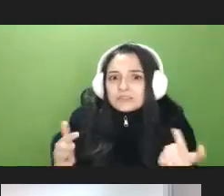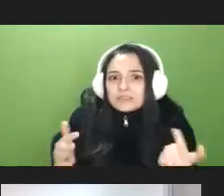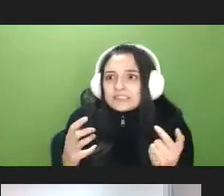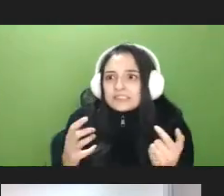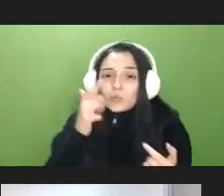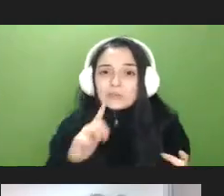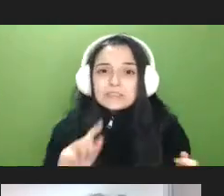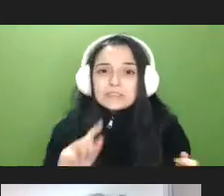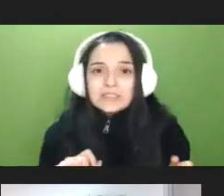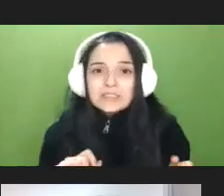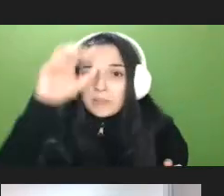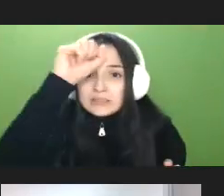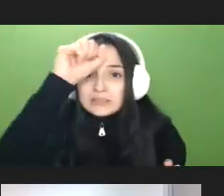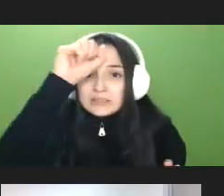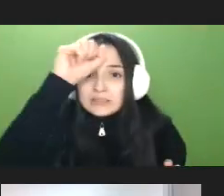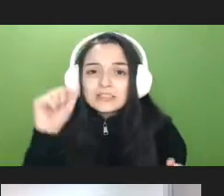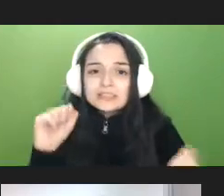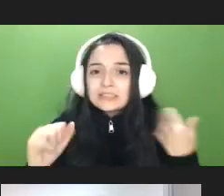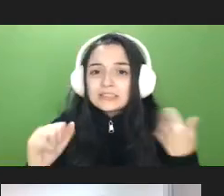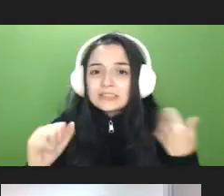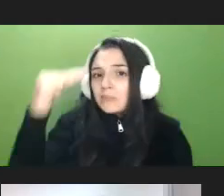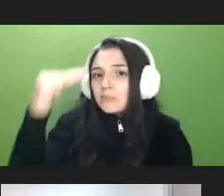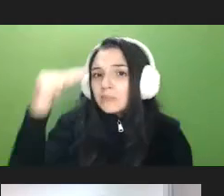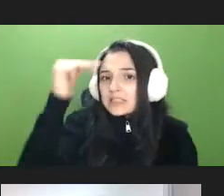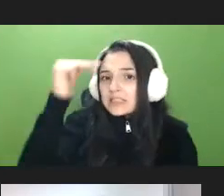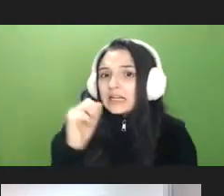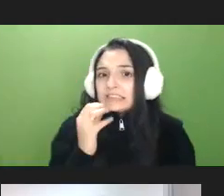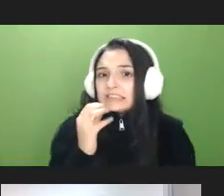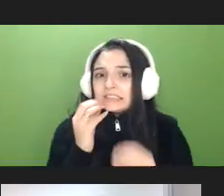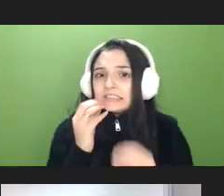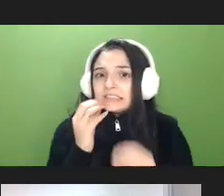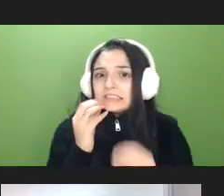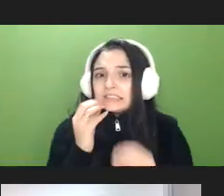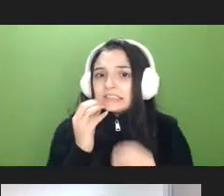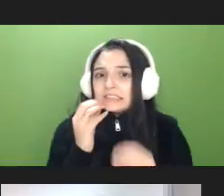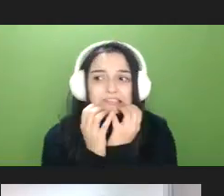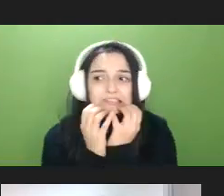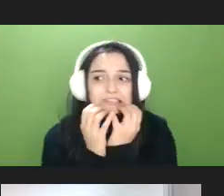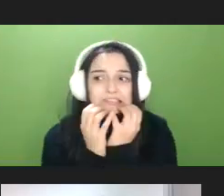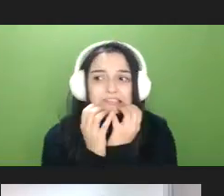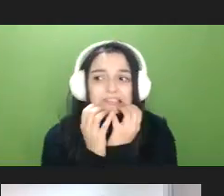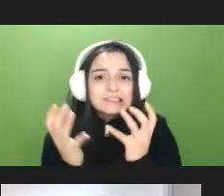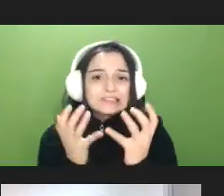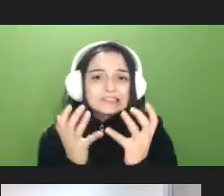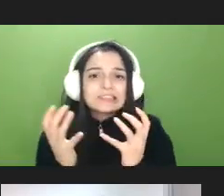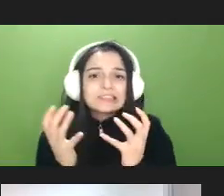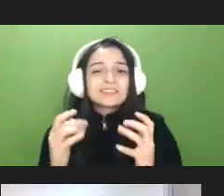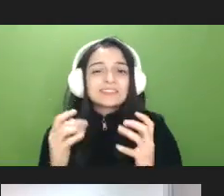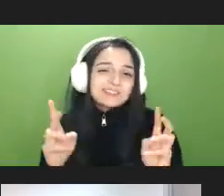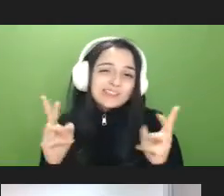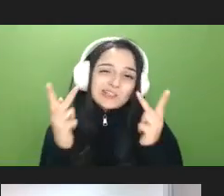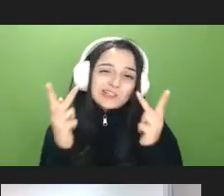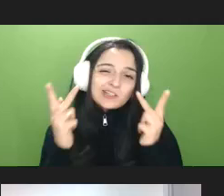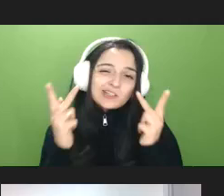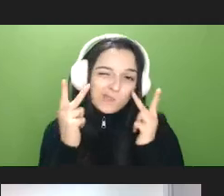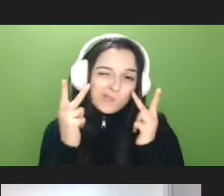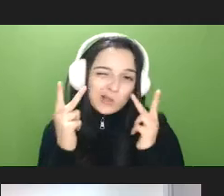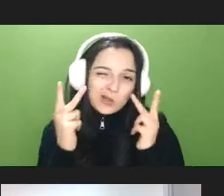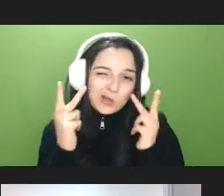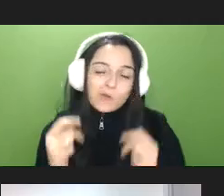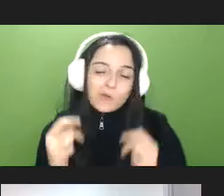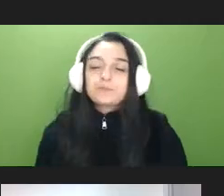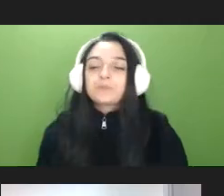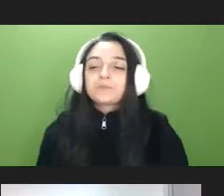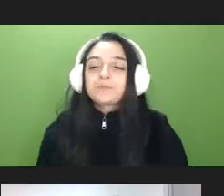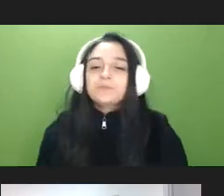aprender, entre aspas, memorizar, enfim, né? Essas inquietações que surgem no meio do processo. Eu lembro que à